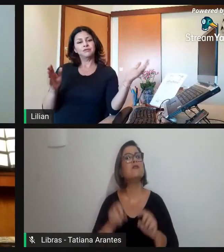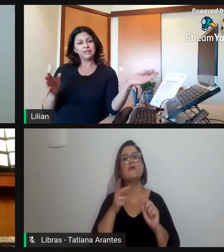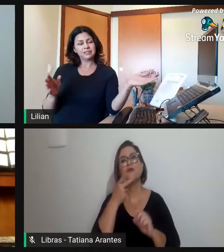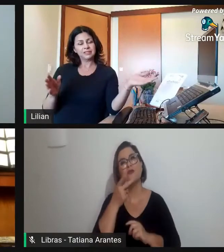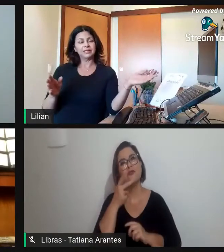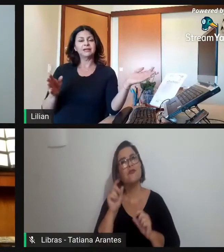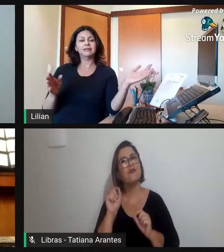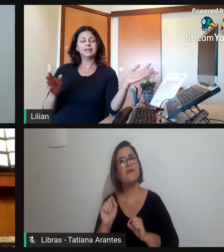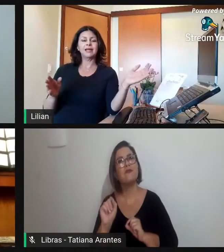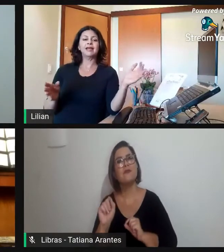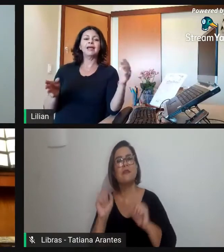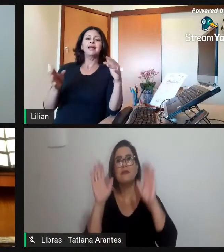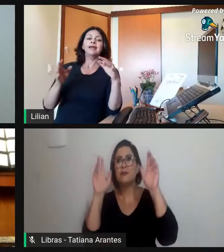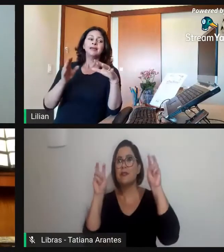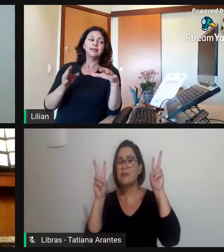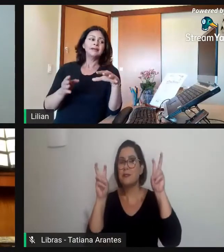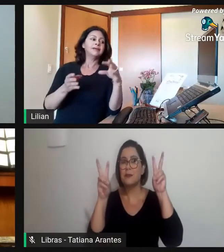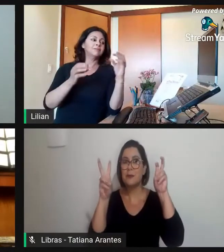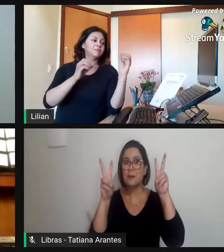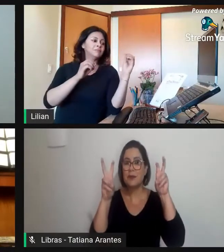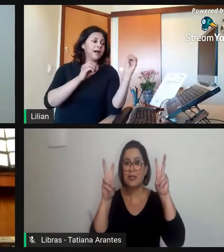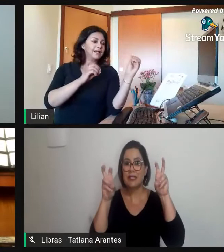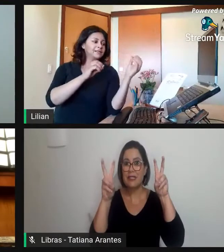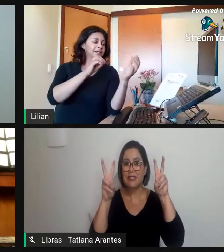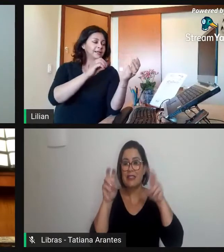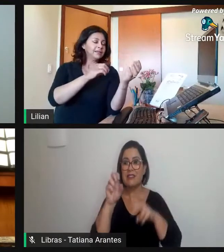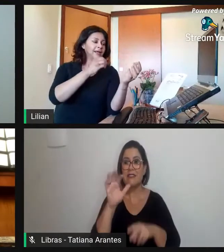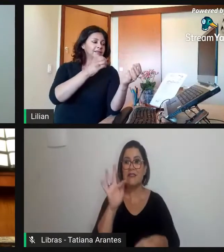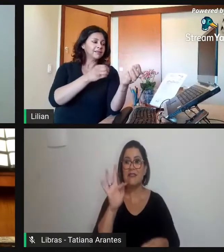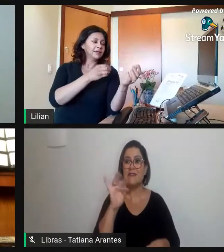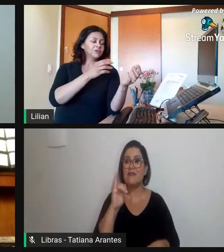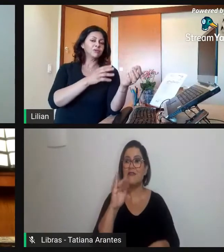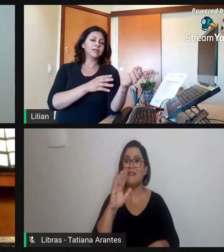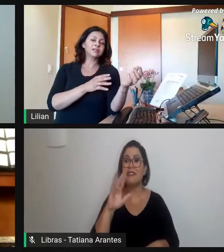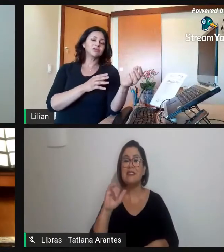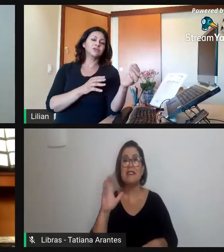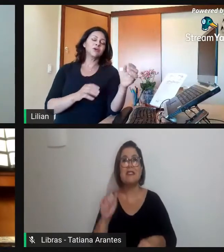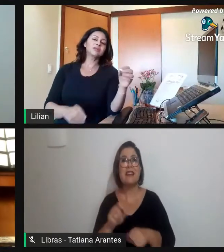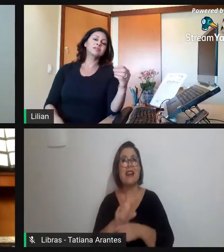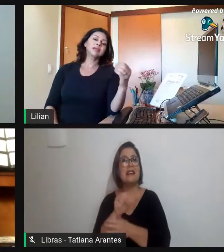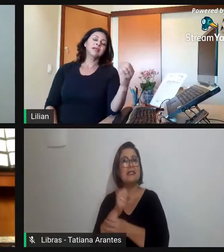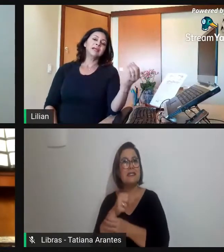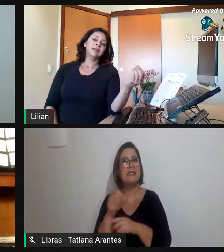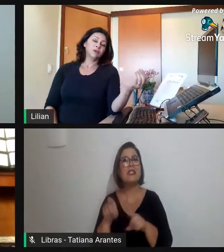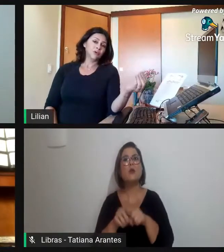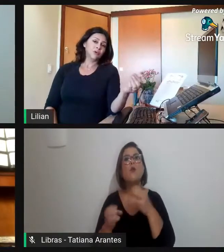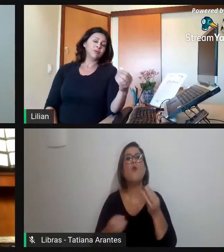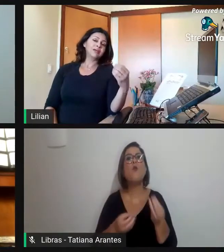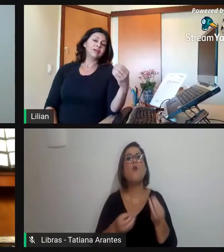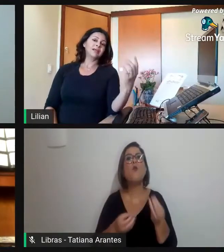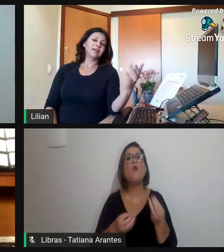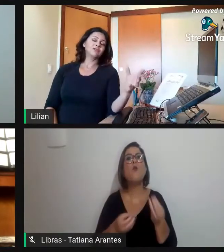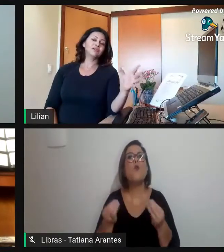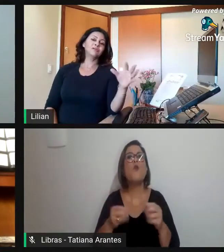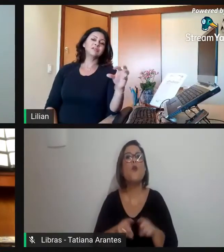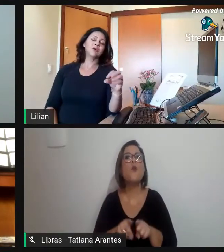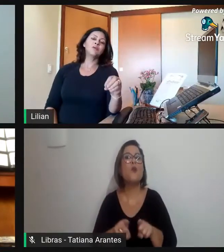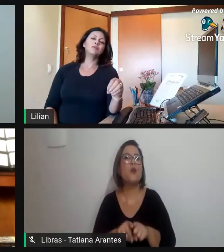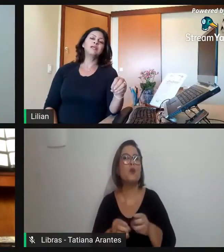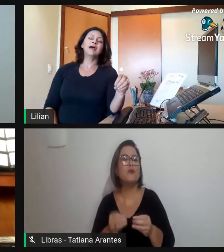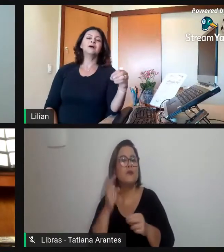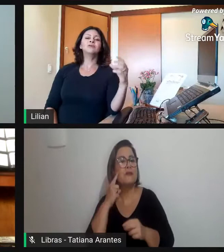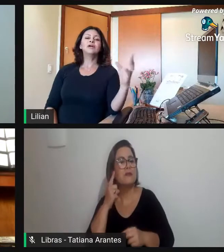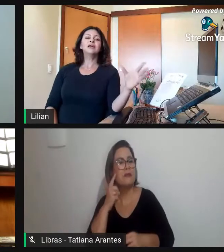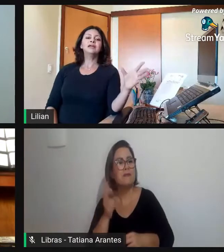ergonomia física, né? E mais ainda entrando nas questões ergonômicas relativas